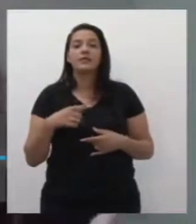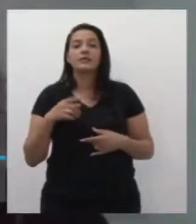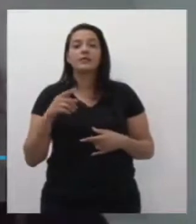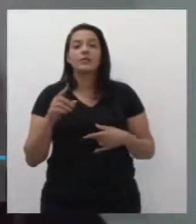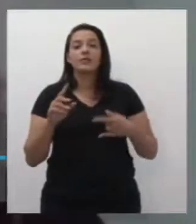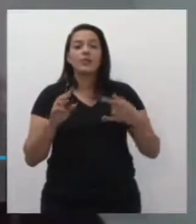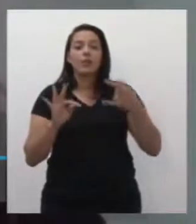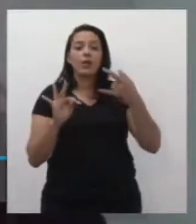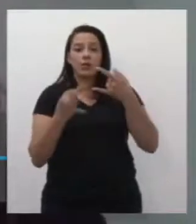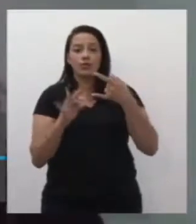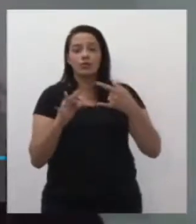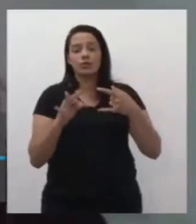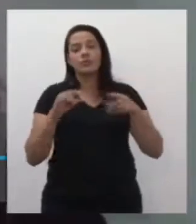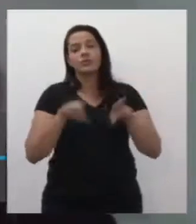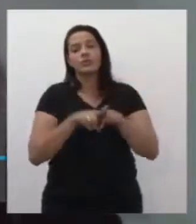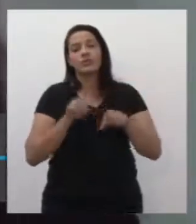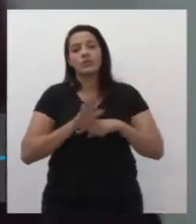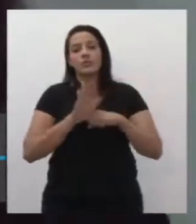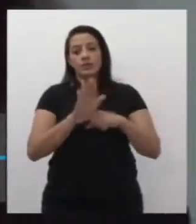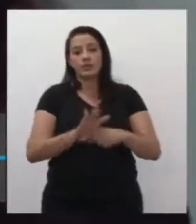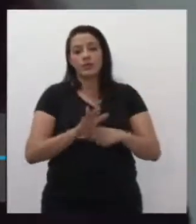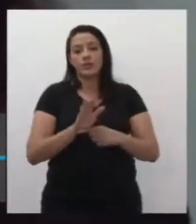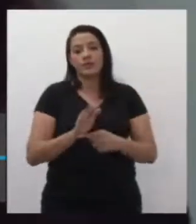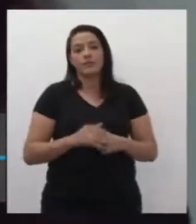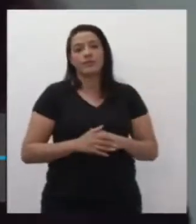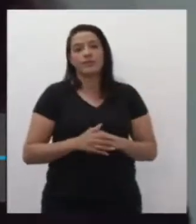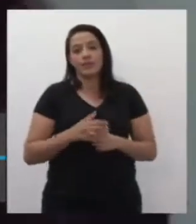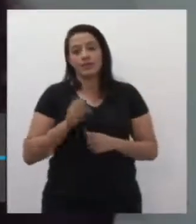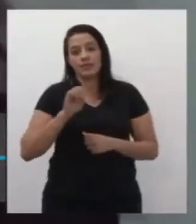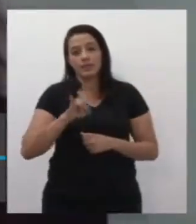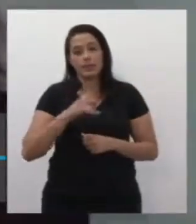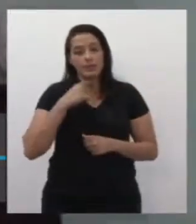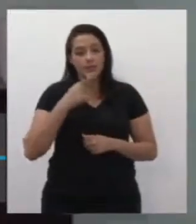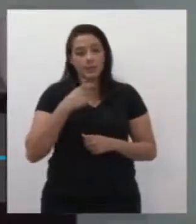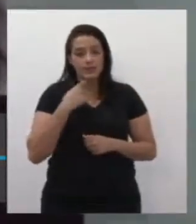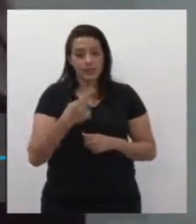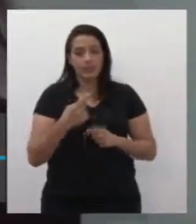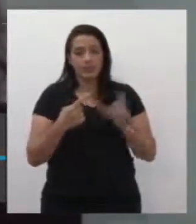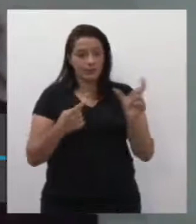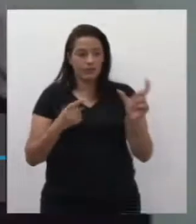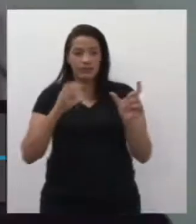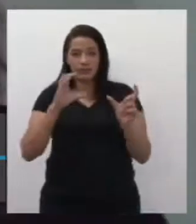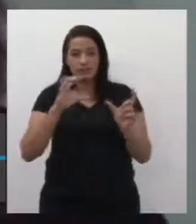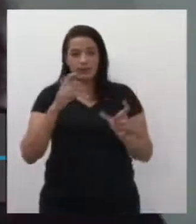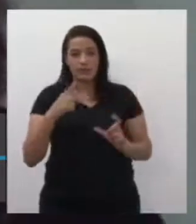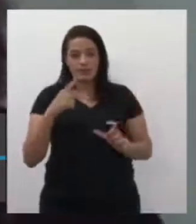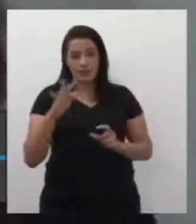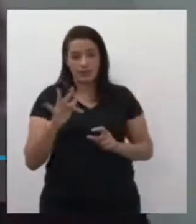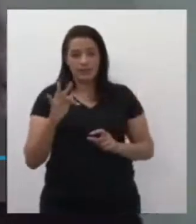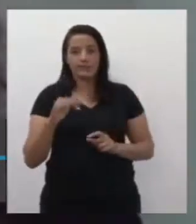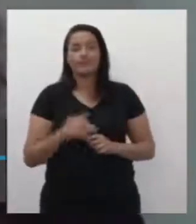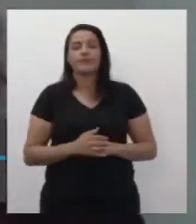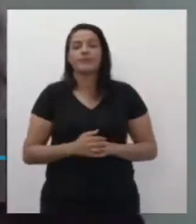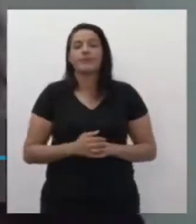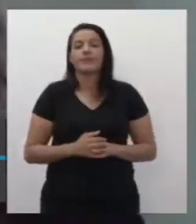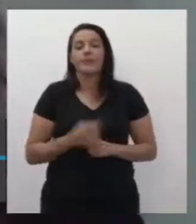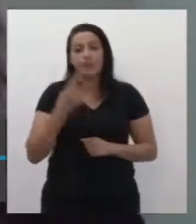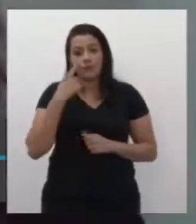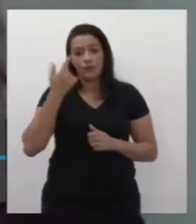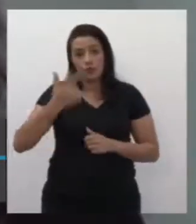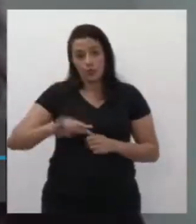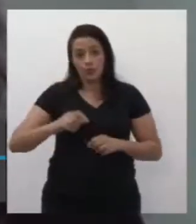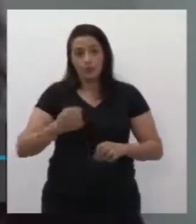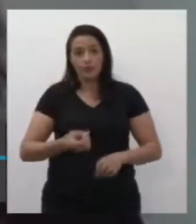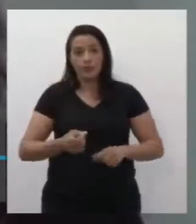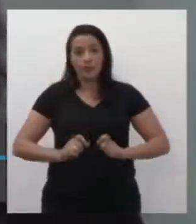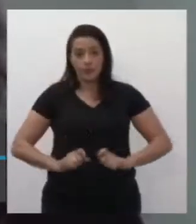esse login, principalmente para quem o CPF não tiver cadastrado, tá? Então, como é que vocês vão fazer isso? Vou compartilhar aqui minha tela de